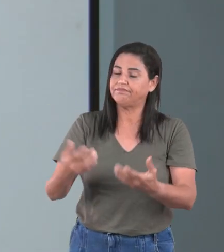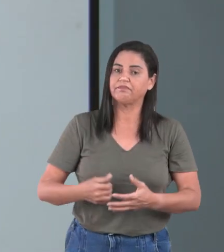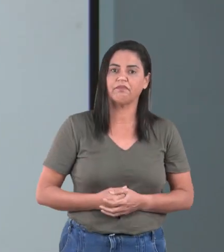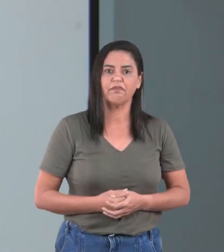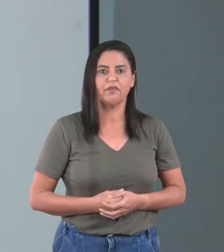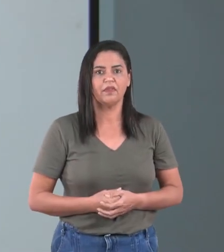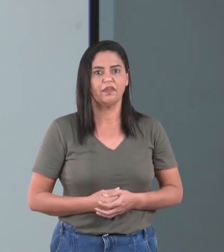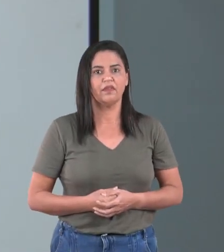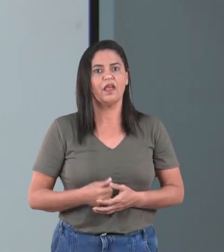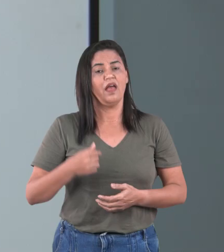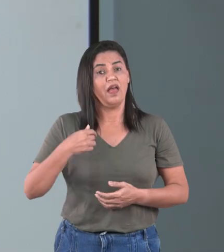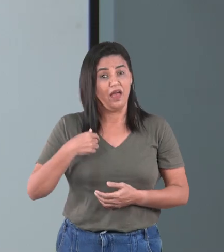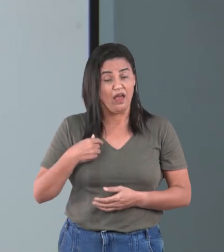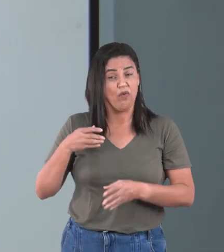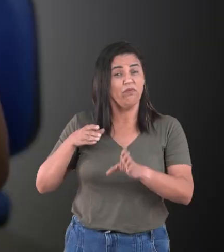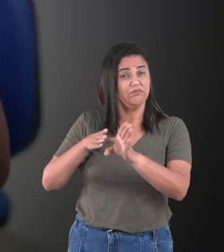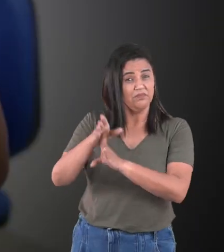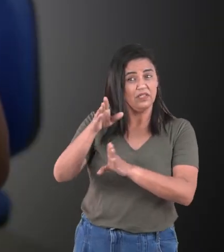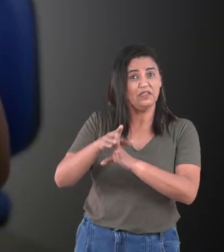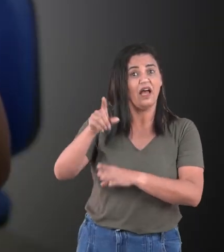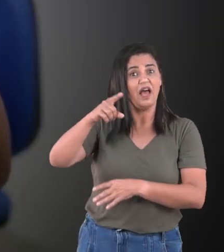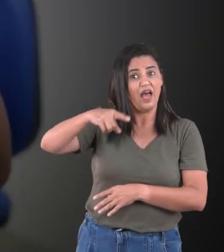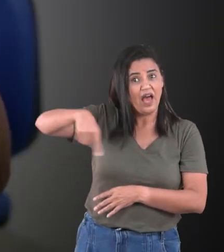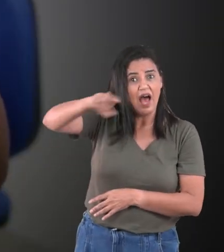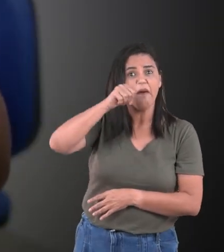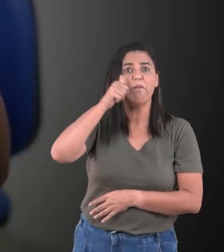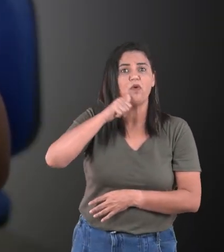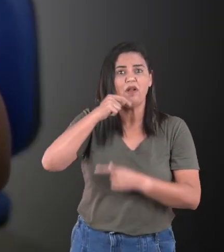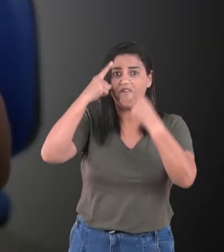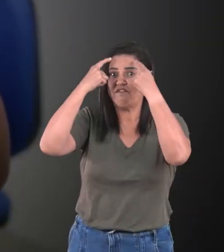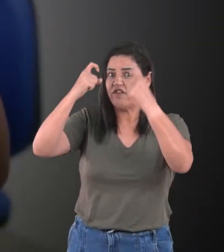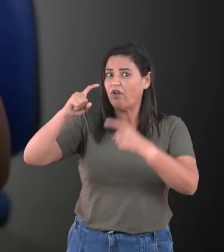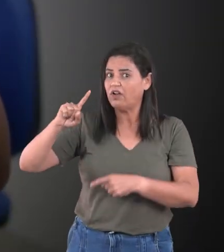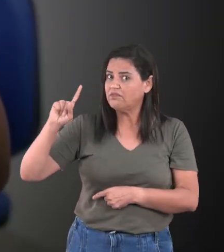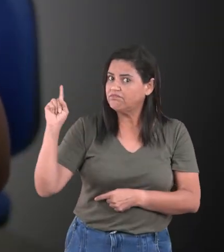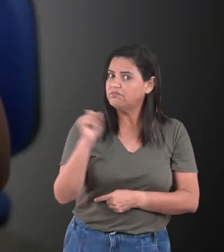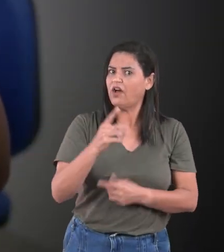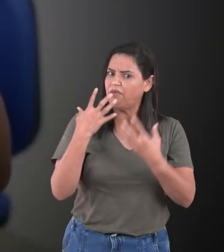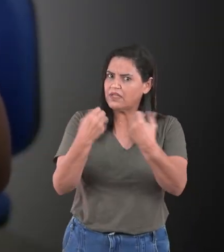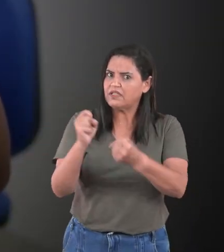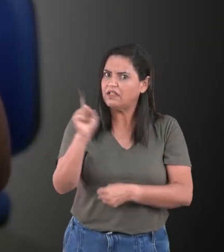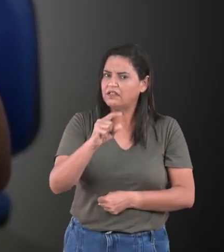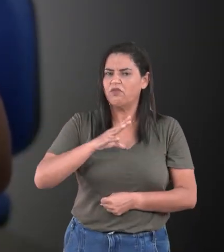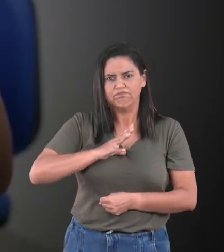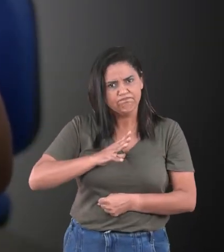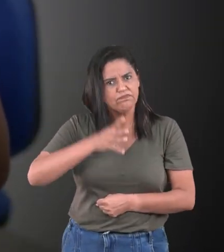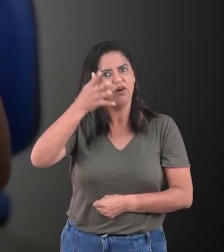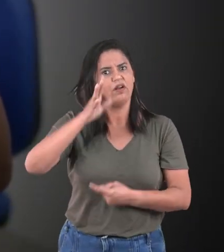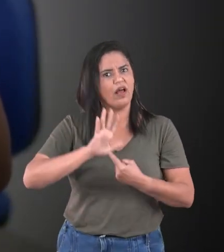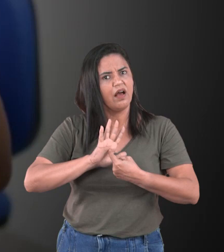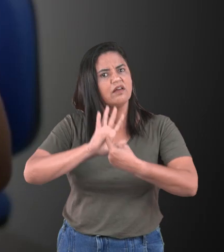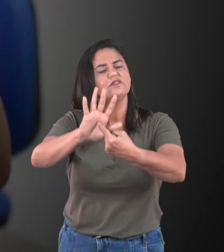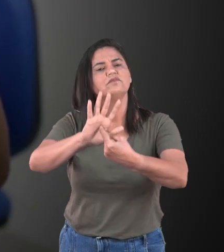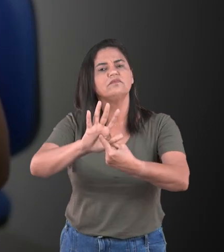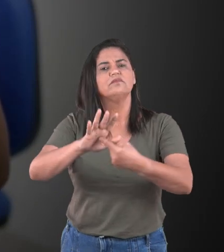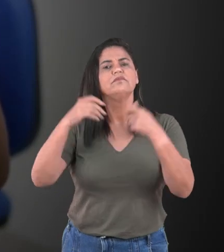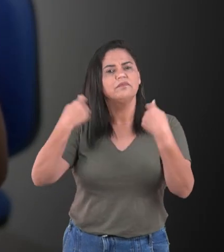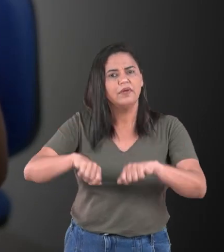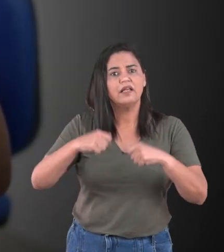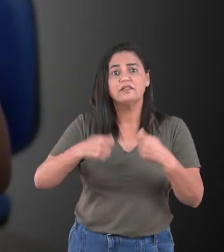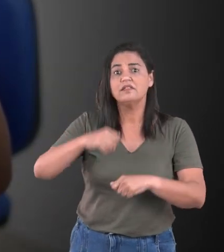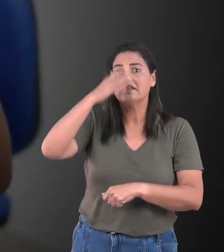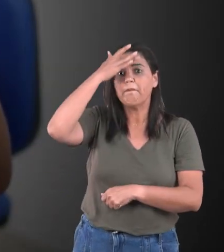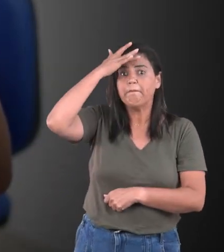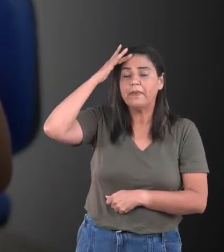mulheres podem ser mortas. Eu falaria que elas tenham coragem, assim como eu tive, ter a coragem de